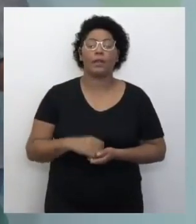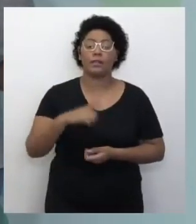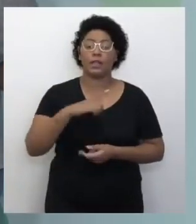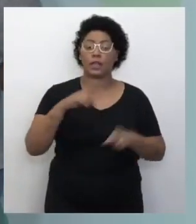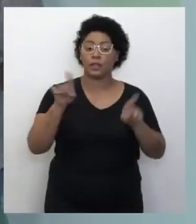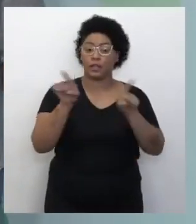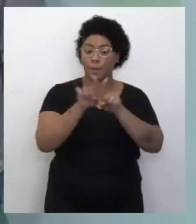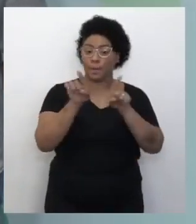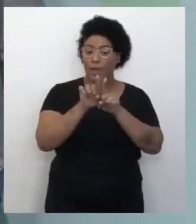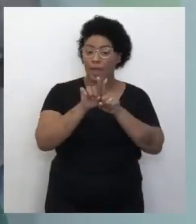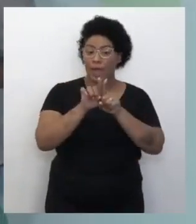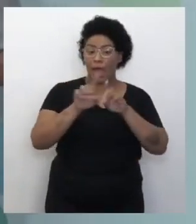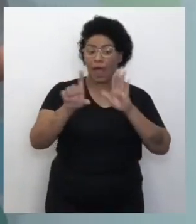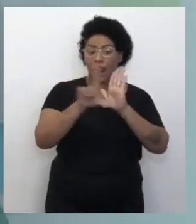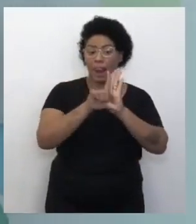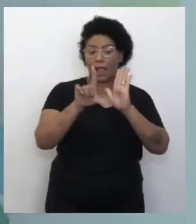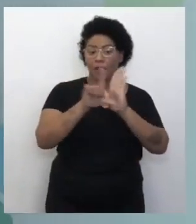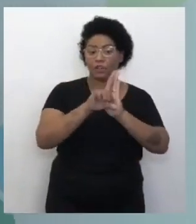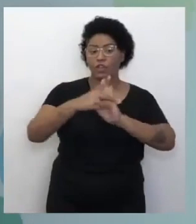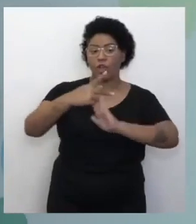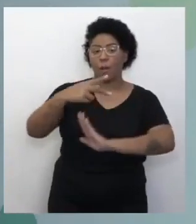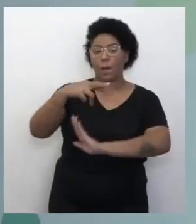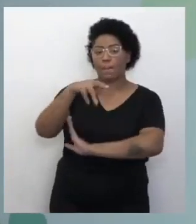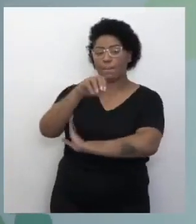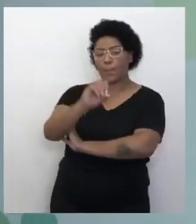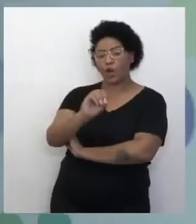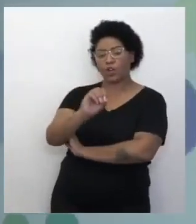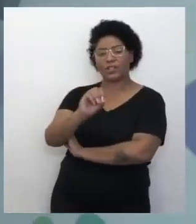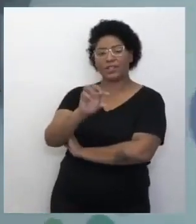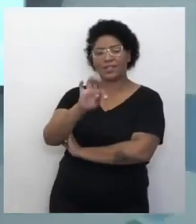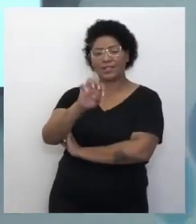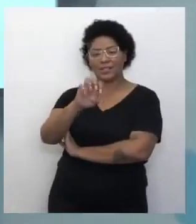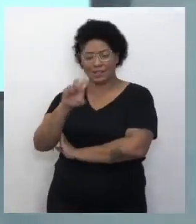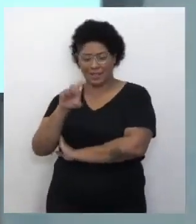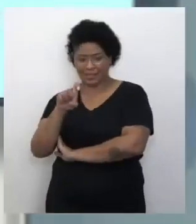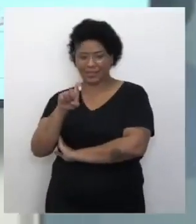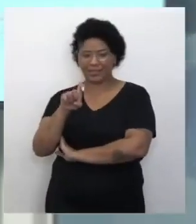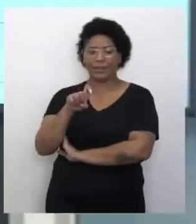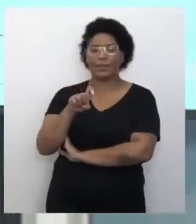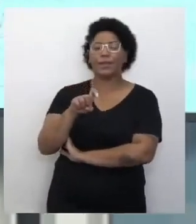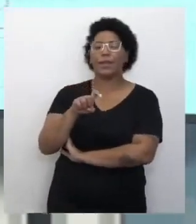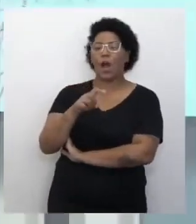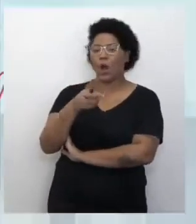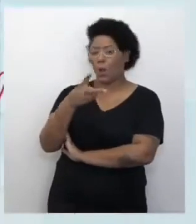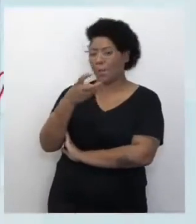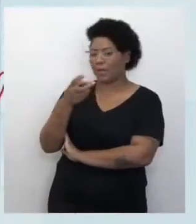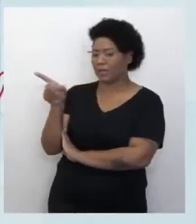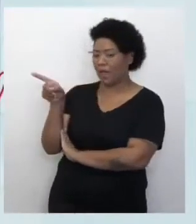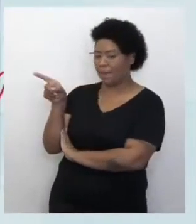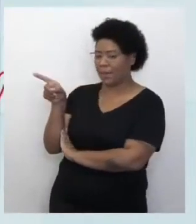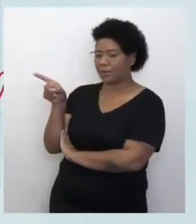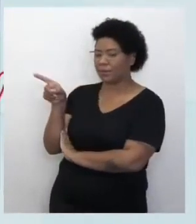de Prost, ok? A lei de Prost é a lei das proporções constantes. Observe que